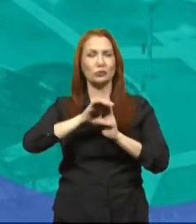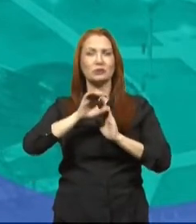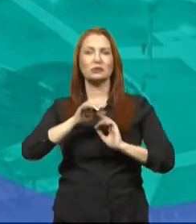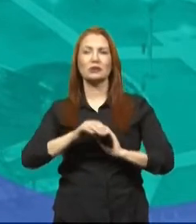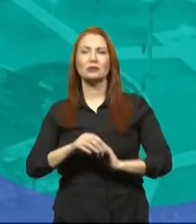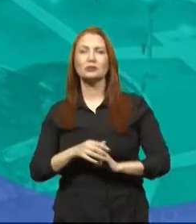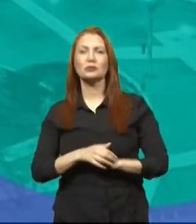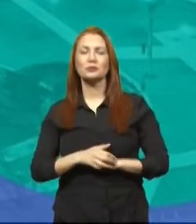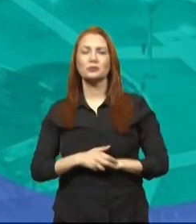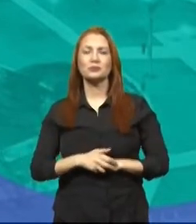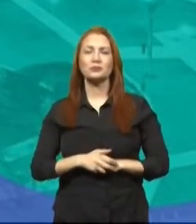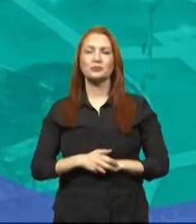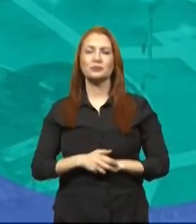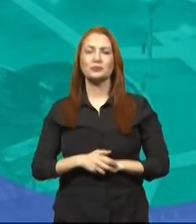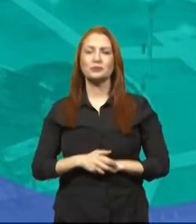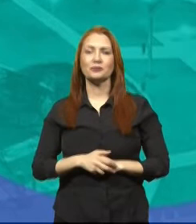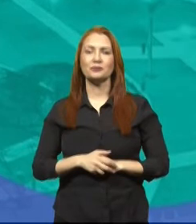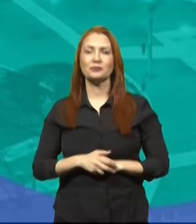virtualização,